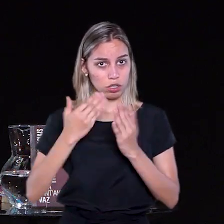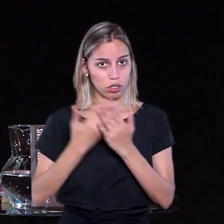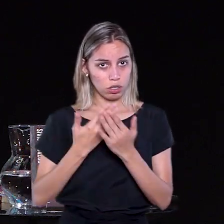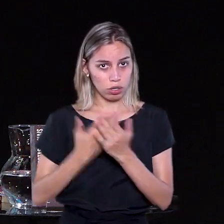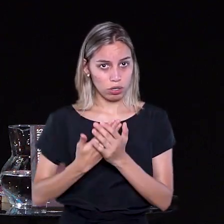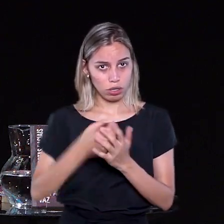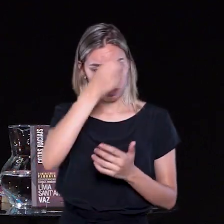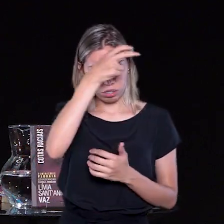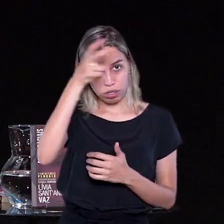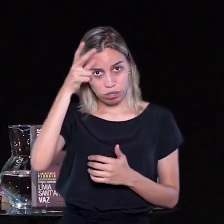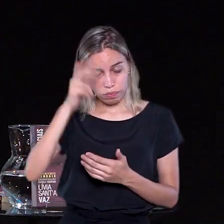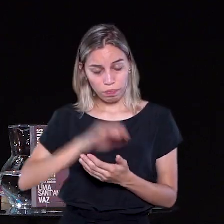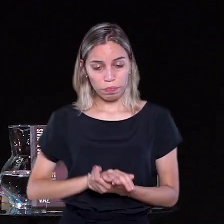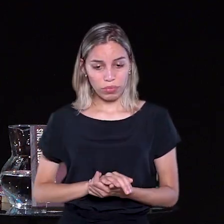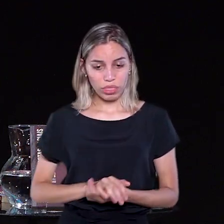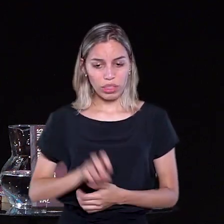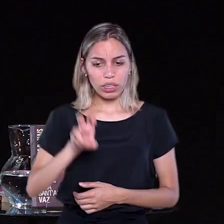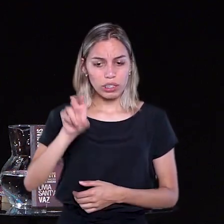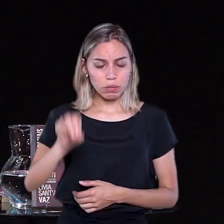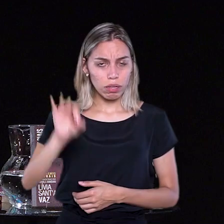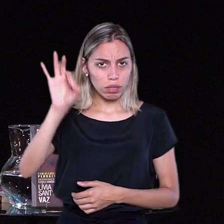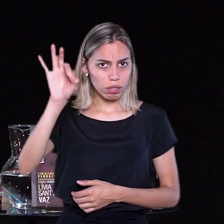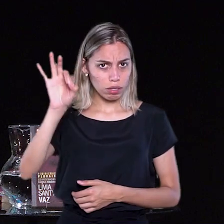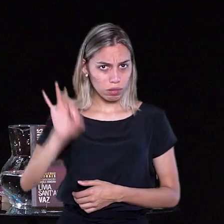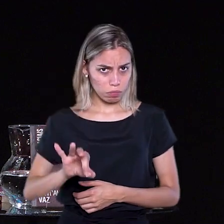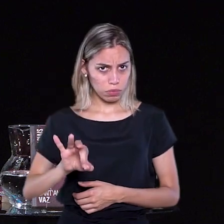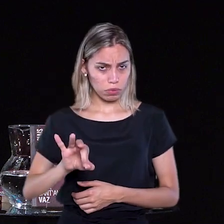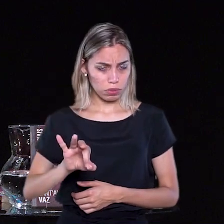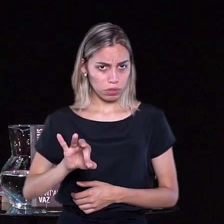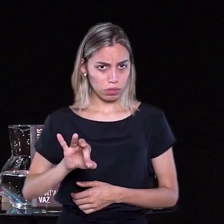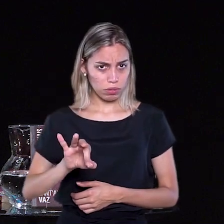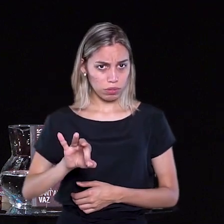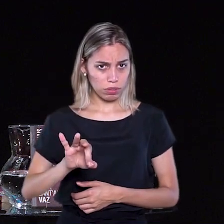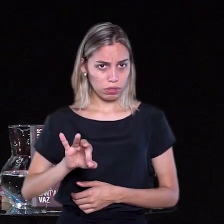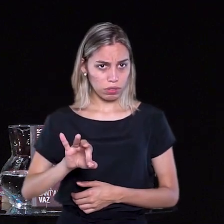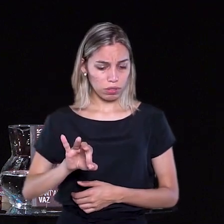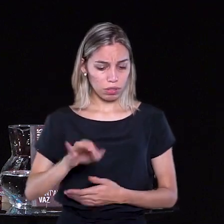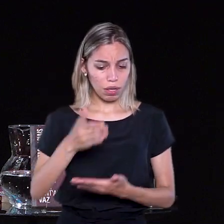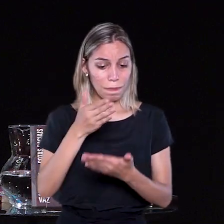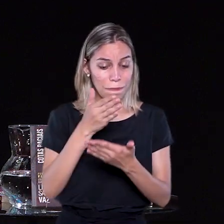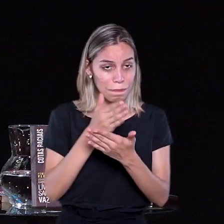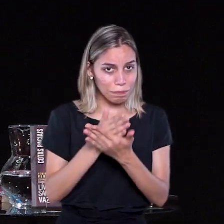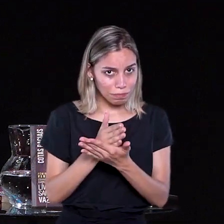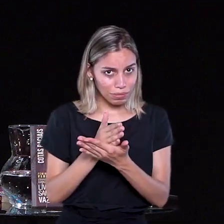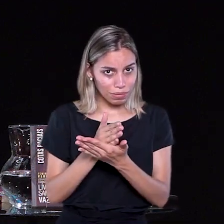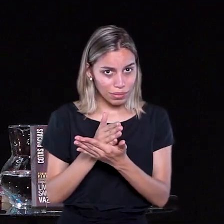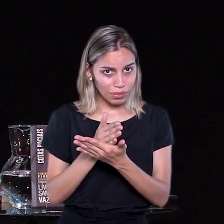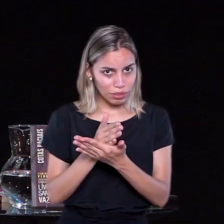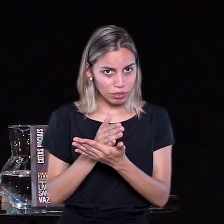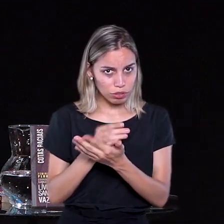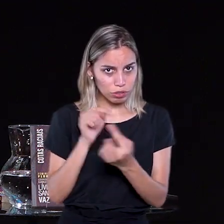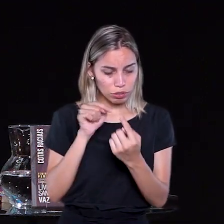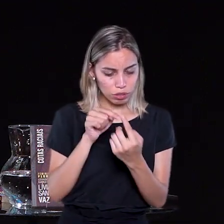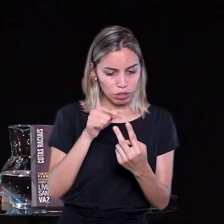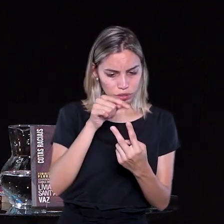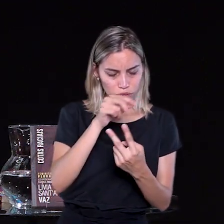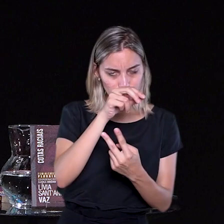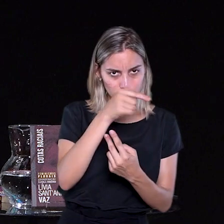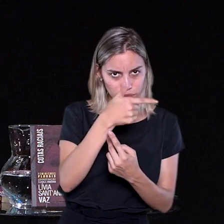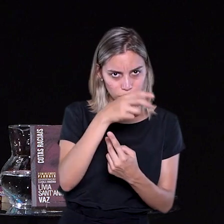critério racial. Dessas 50% das vagas, desses 50%, metade, né, ou seja, 25%